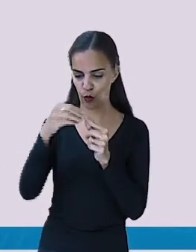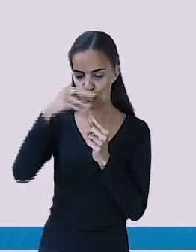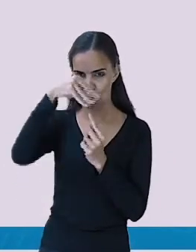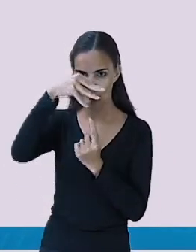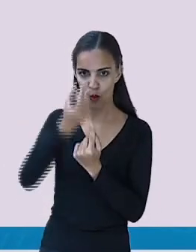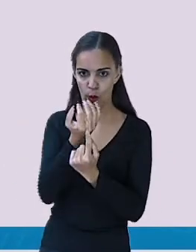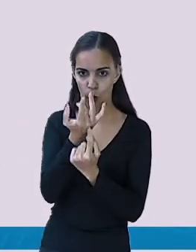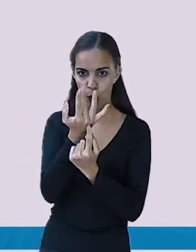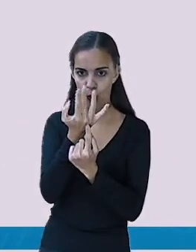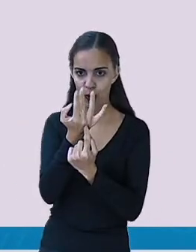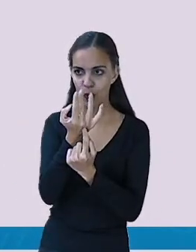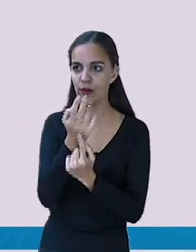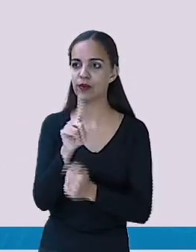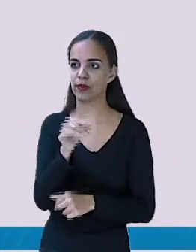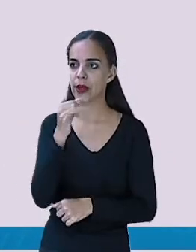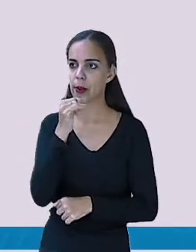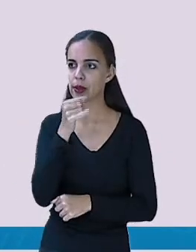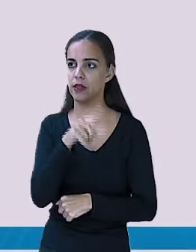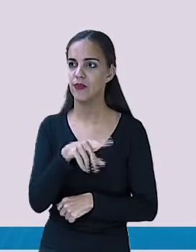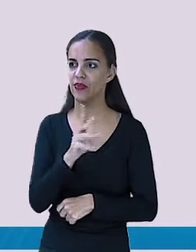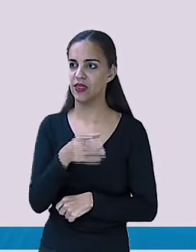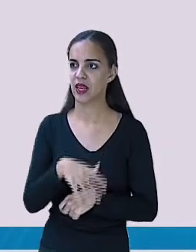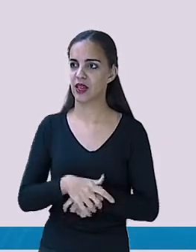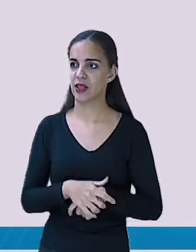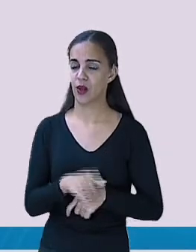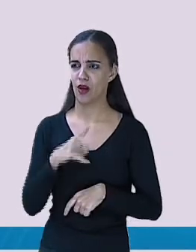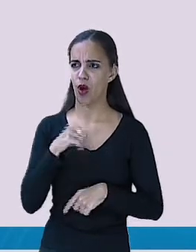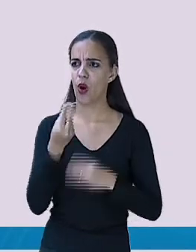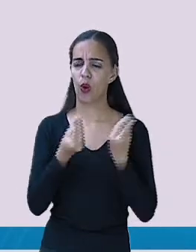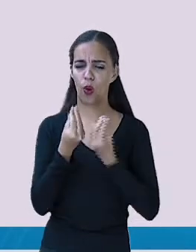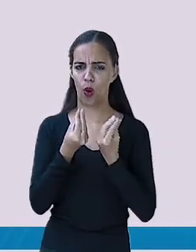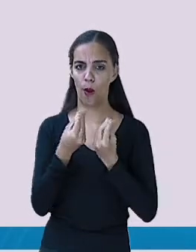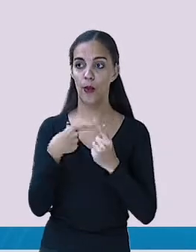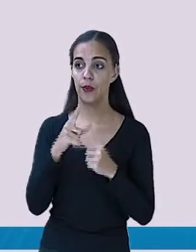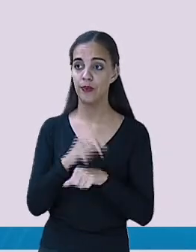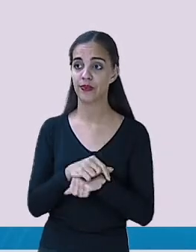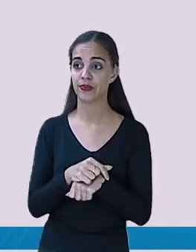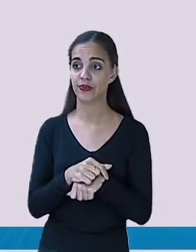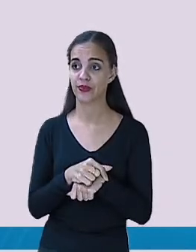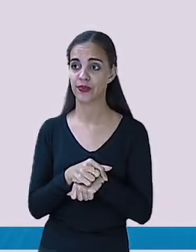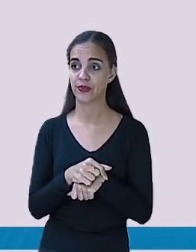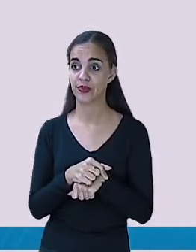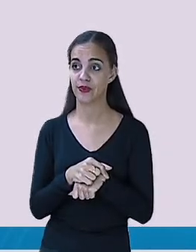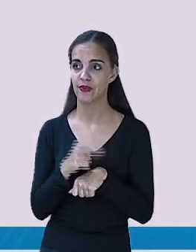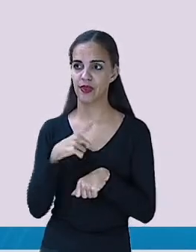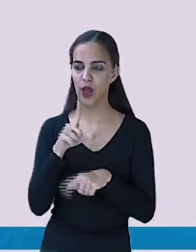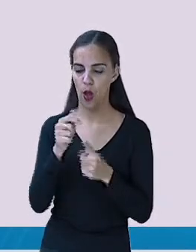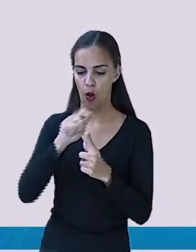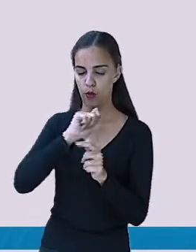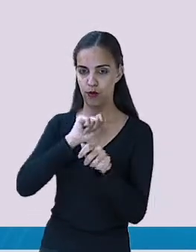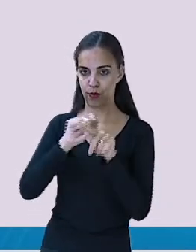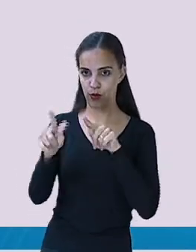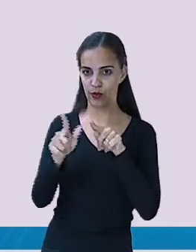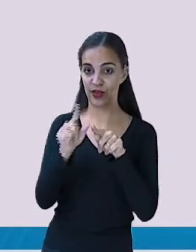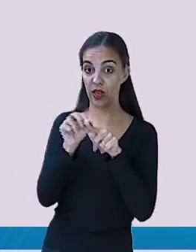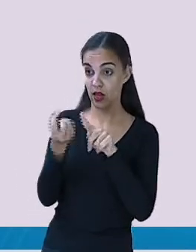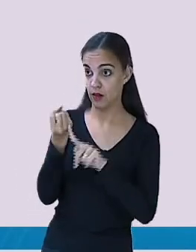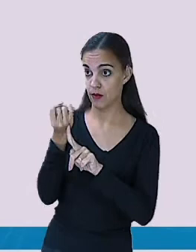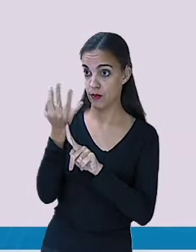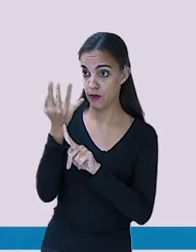transformação então vejam bem quando o palito de fósforo está sendo queimado